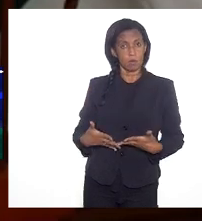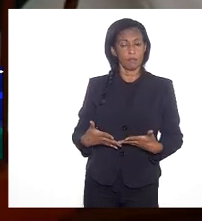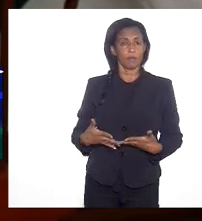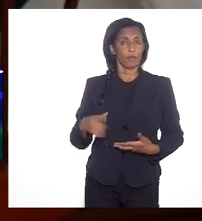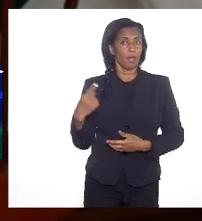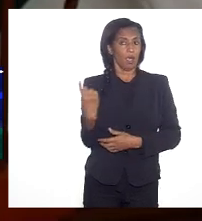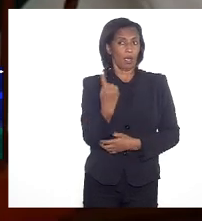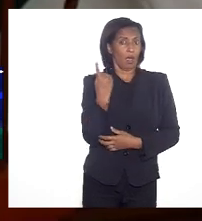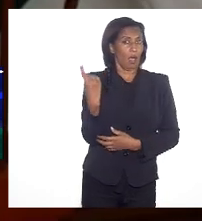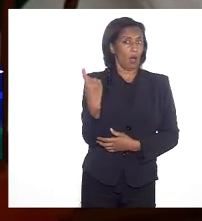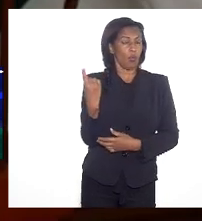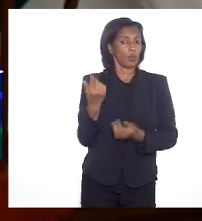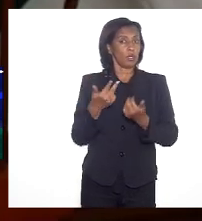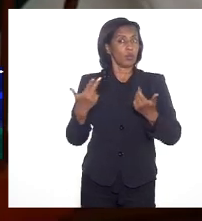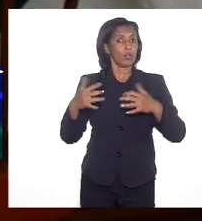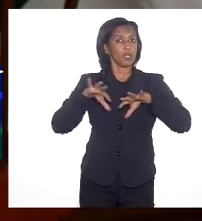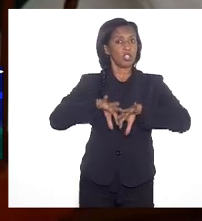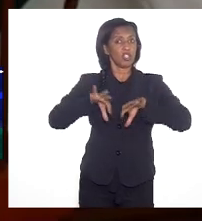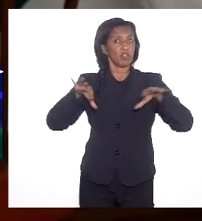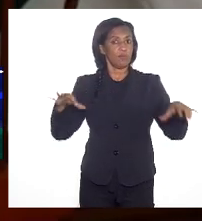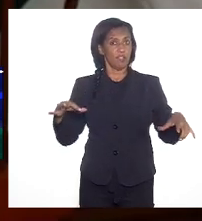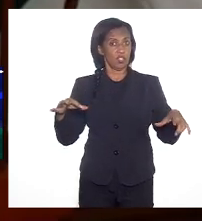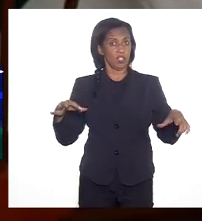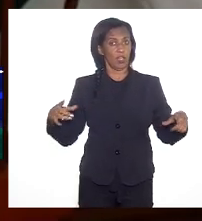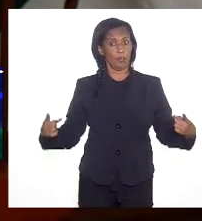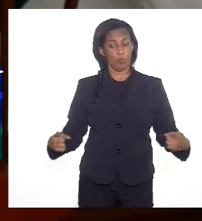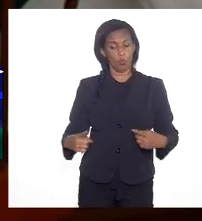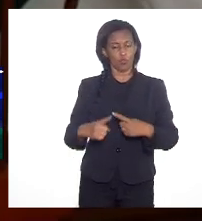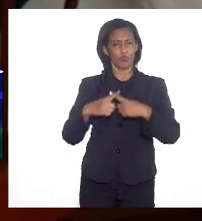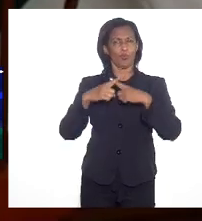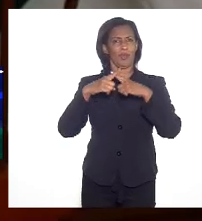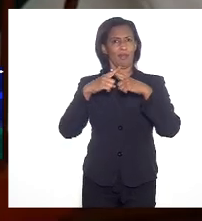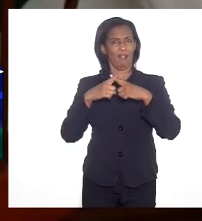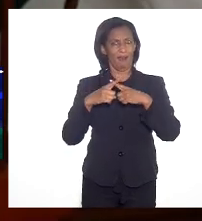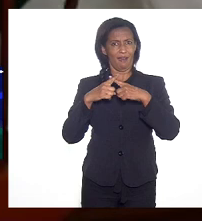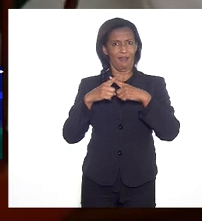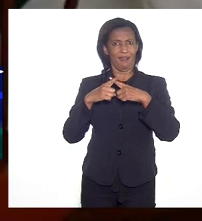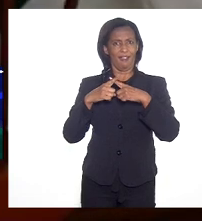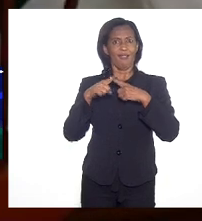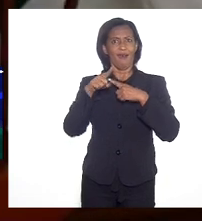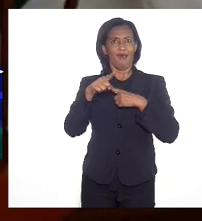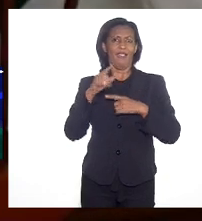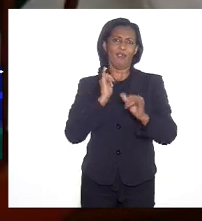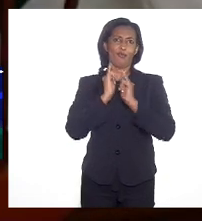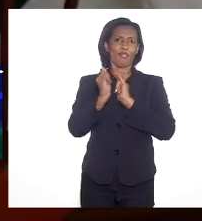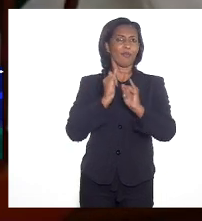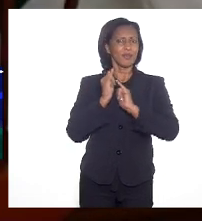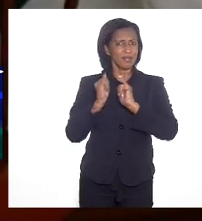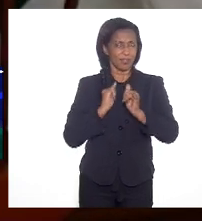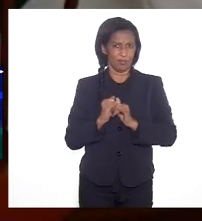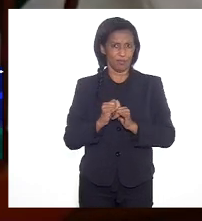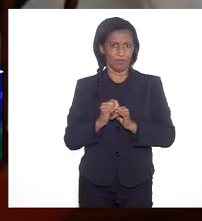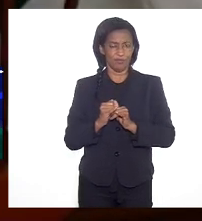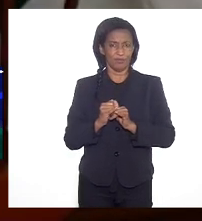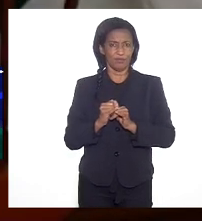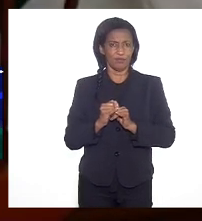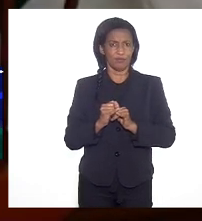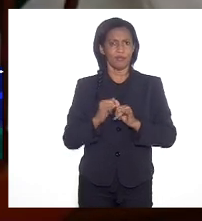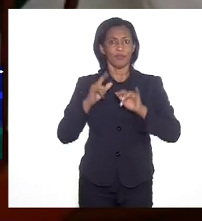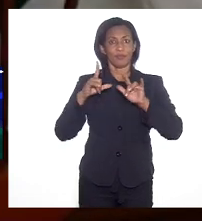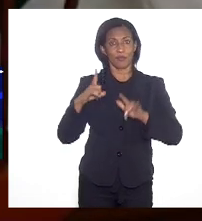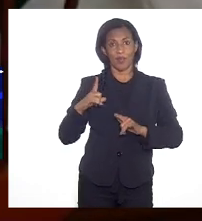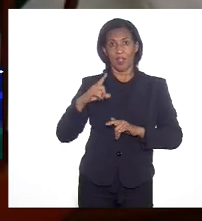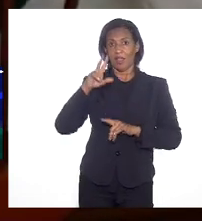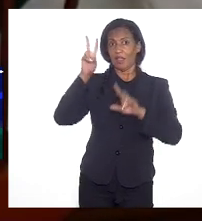dividida, multiplicada, informação. Se a gente conseguir difundir a informação de diversos temas,